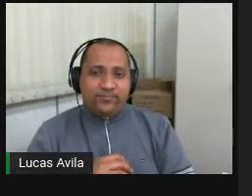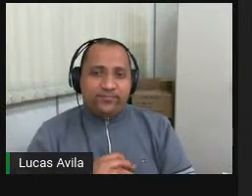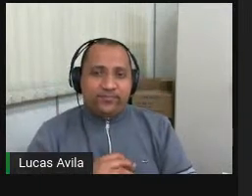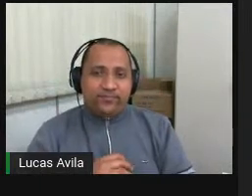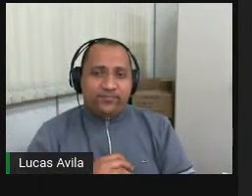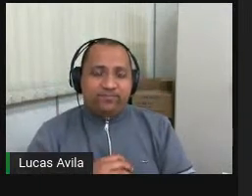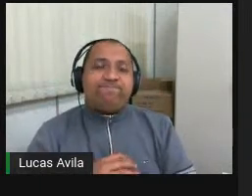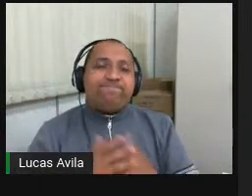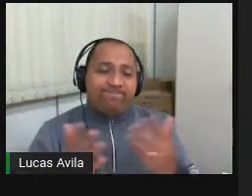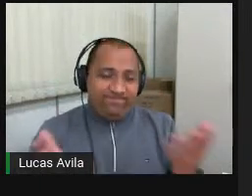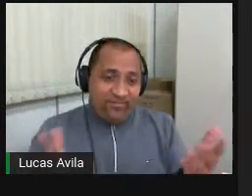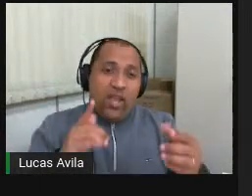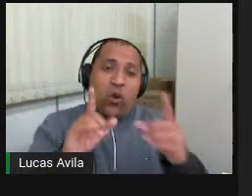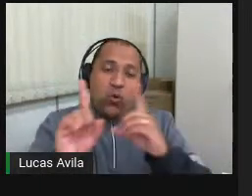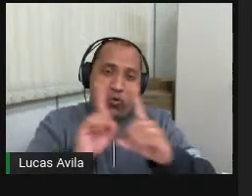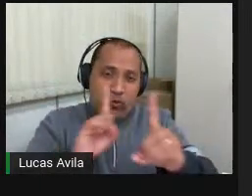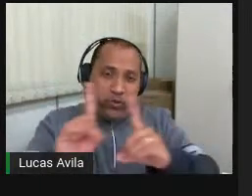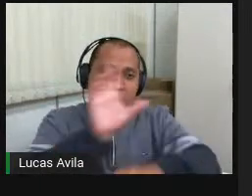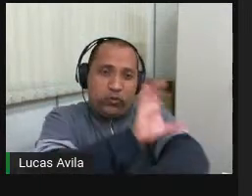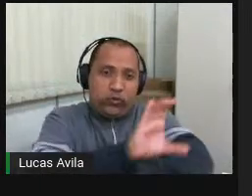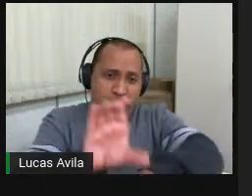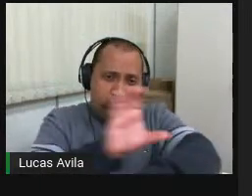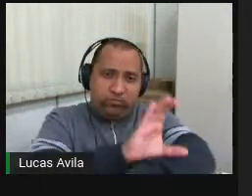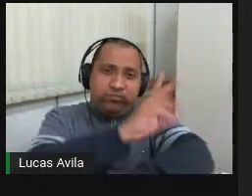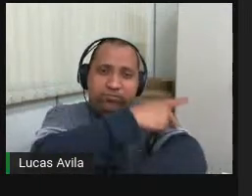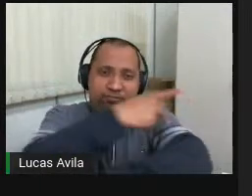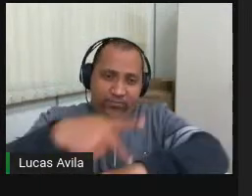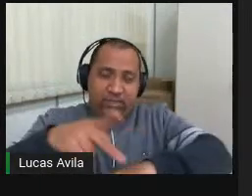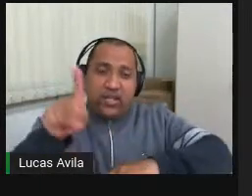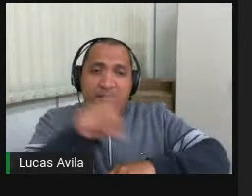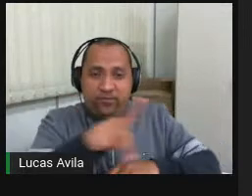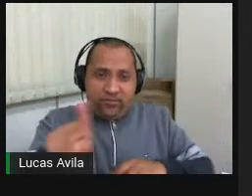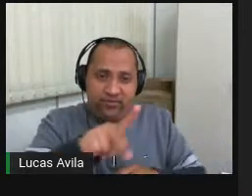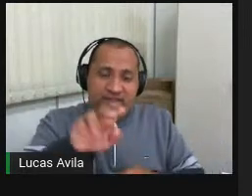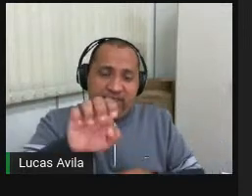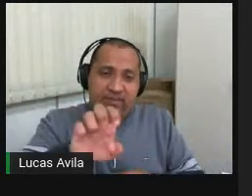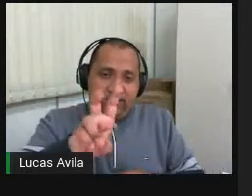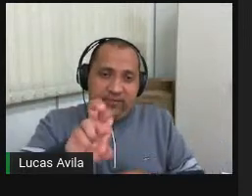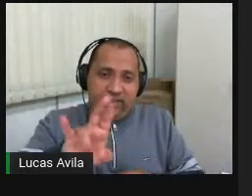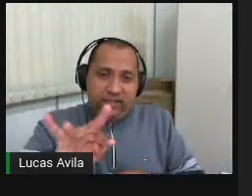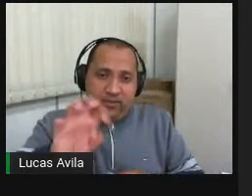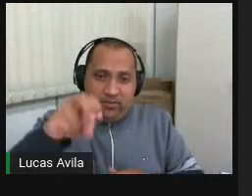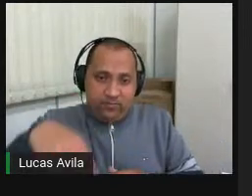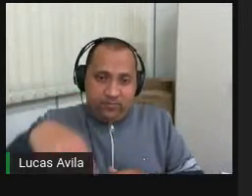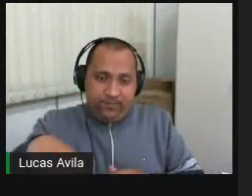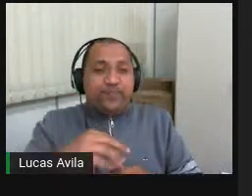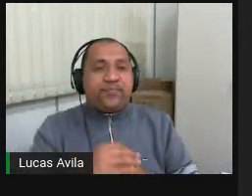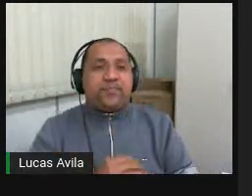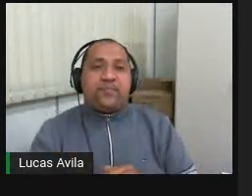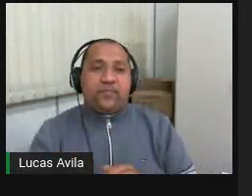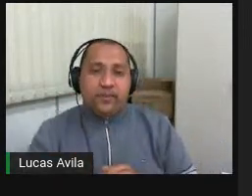Senhor coordenador do curso de Pedagogia, professor Everton Ferrer de Oliveira.